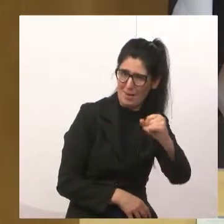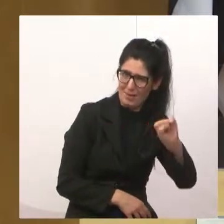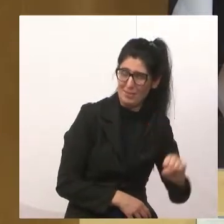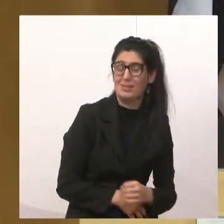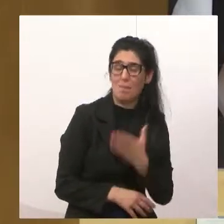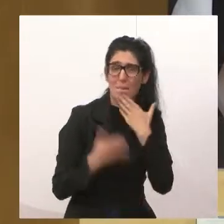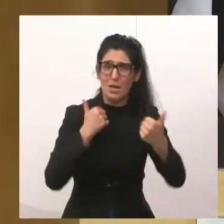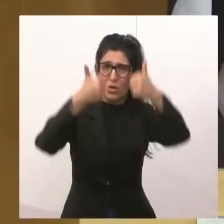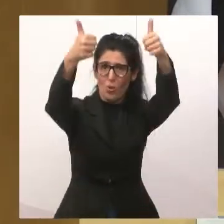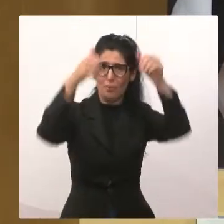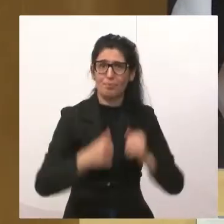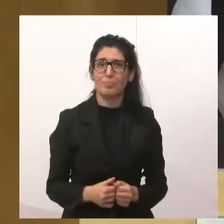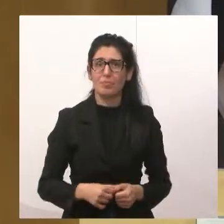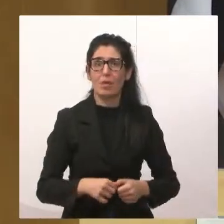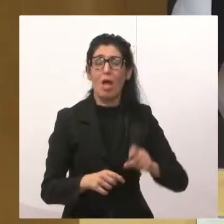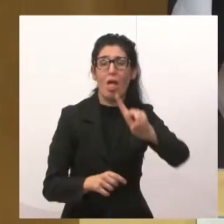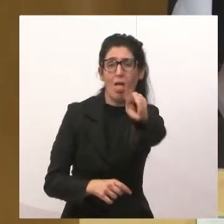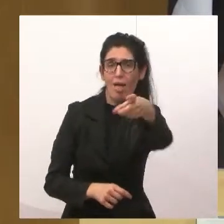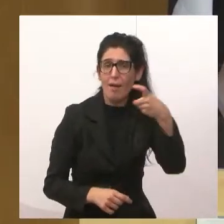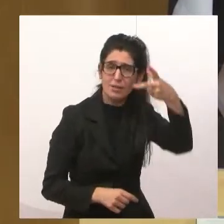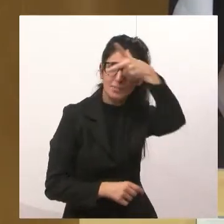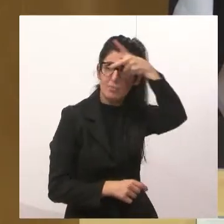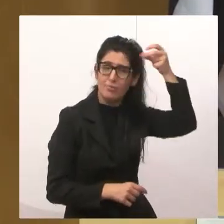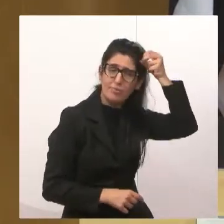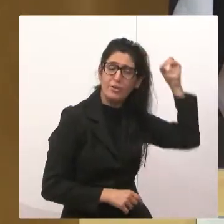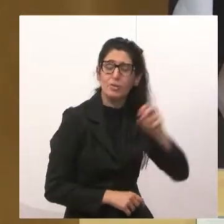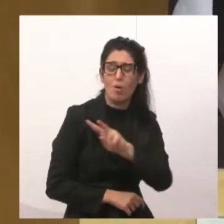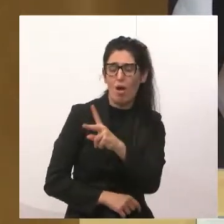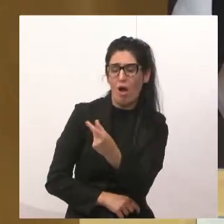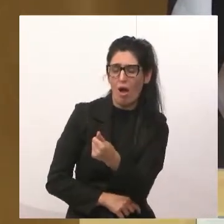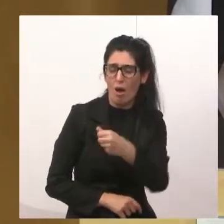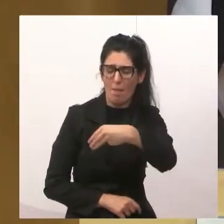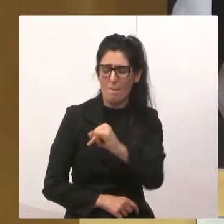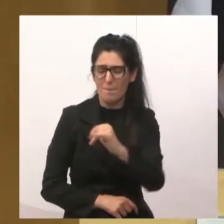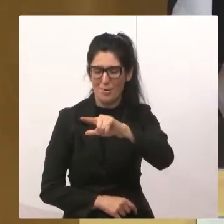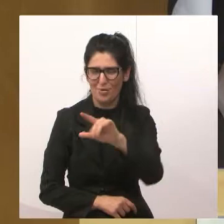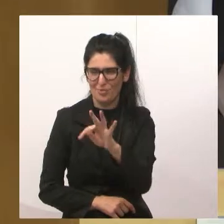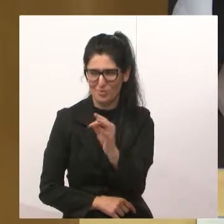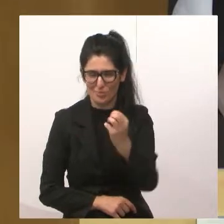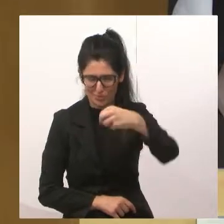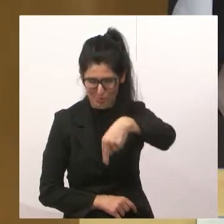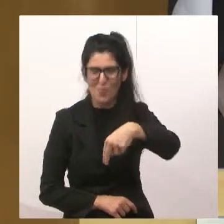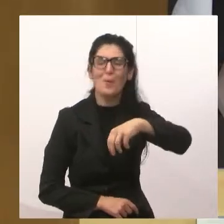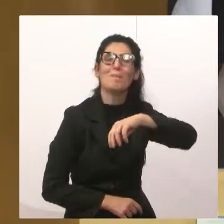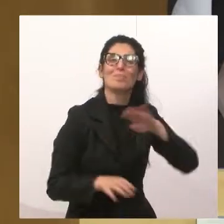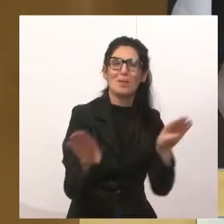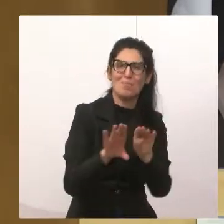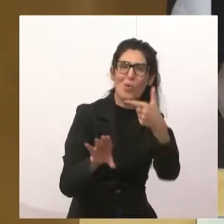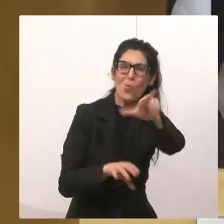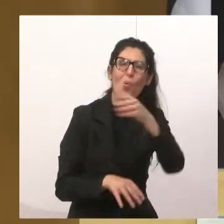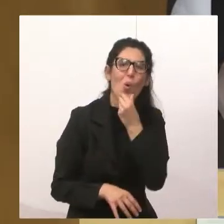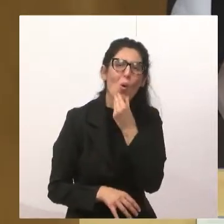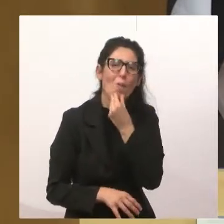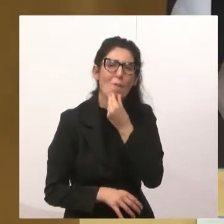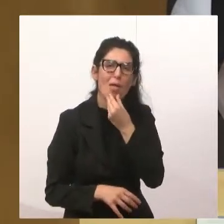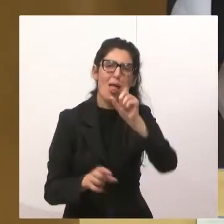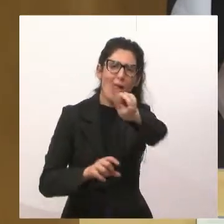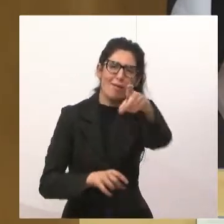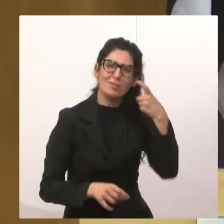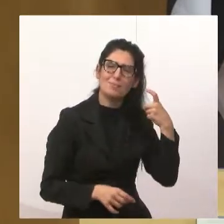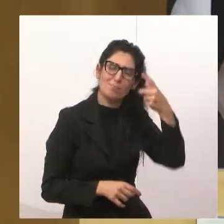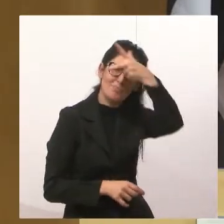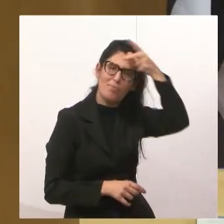equipou o Educamais, então um centro extremamente importante para aquela região, e ali